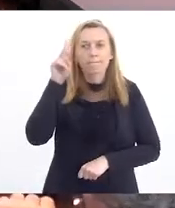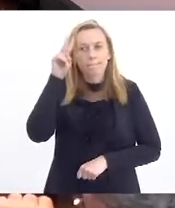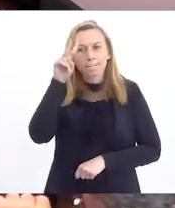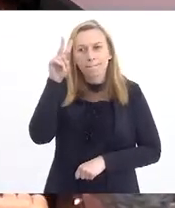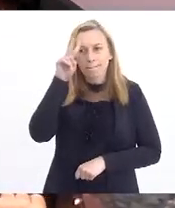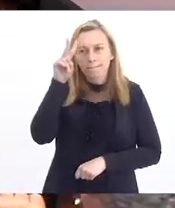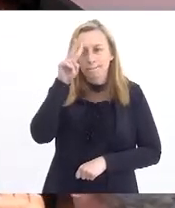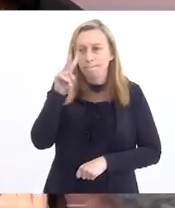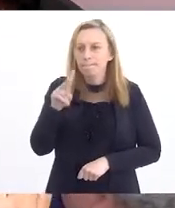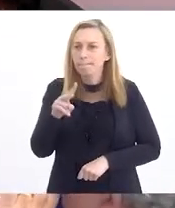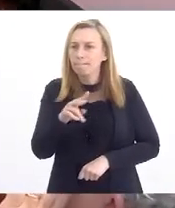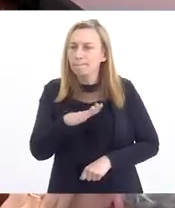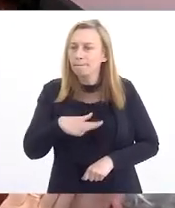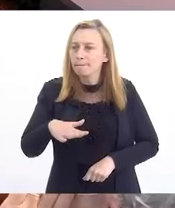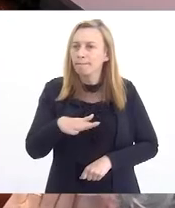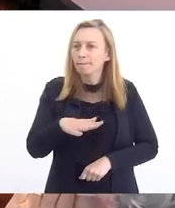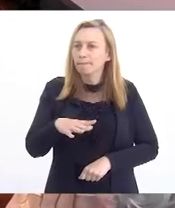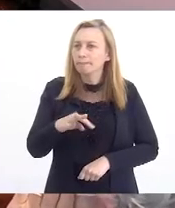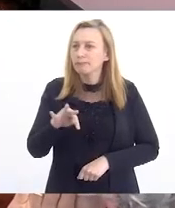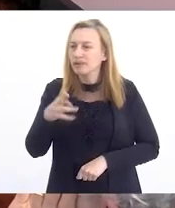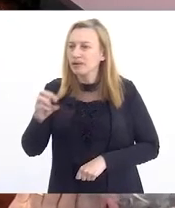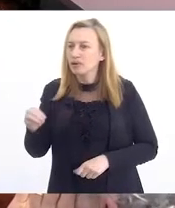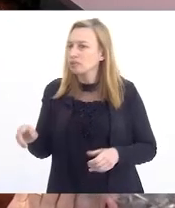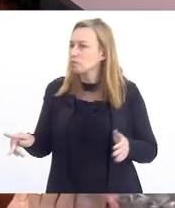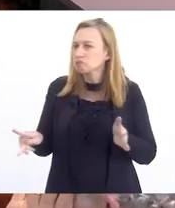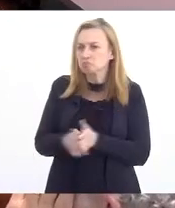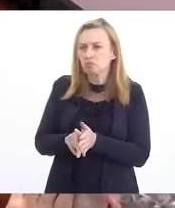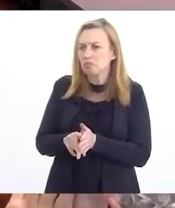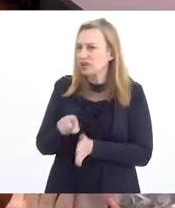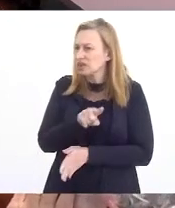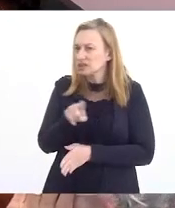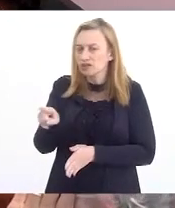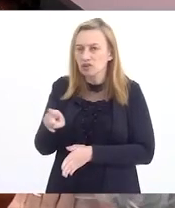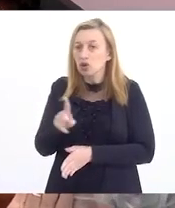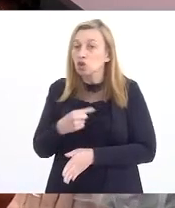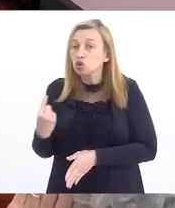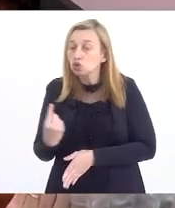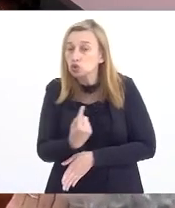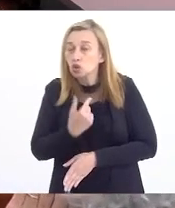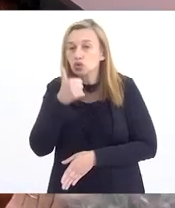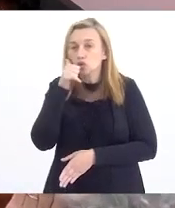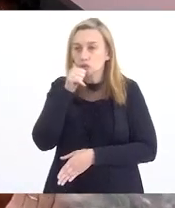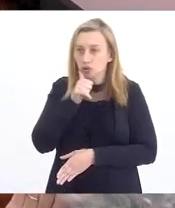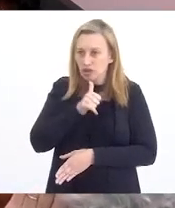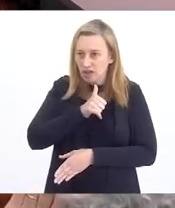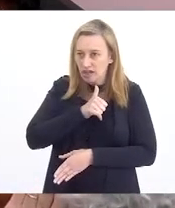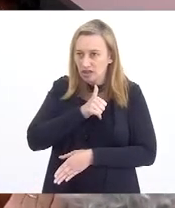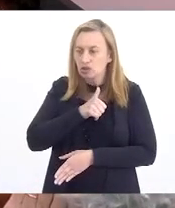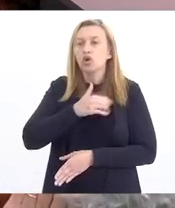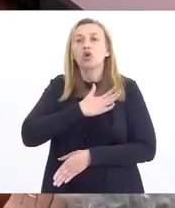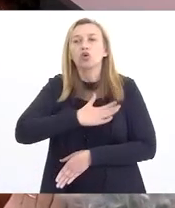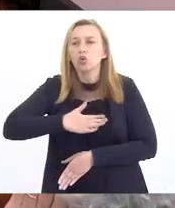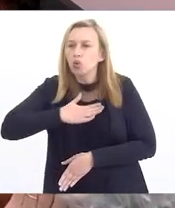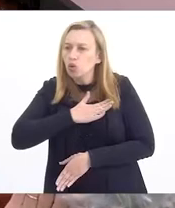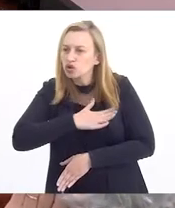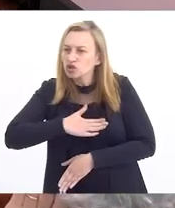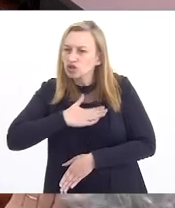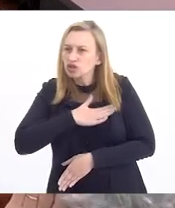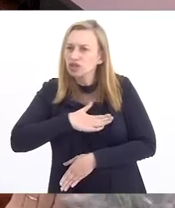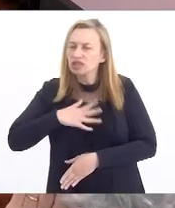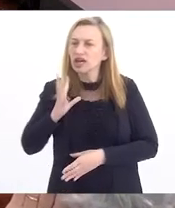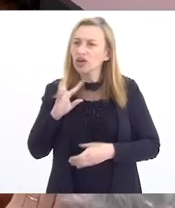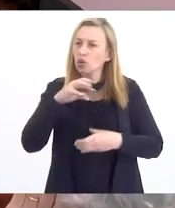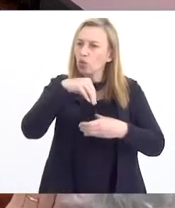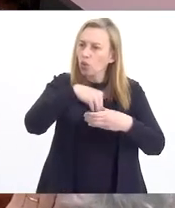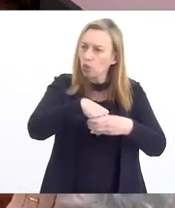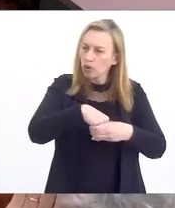que o território não é de vocês. Que nós, como mulheres, né, gostaríamos de estar